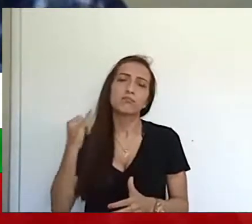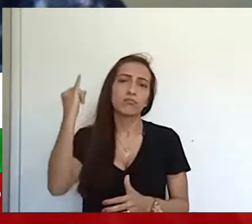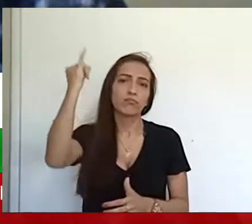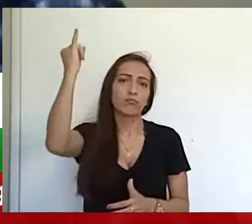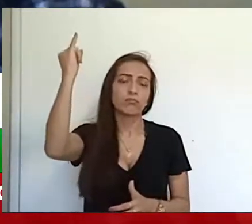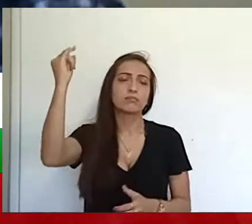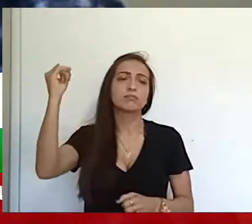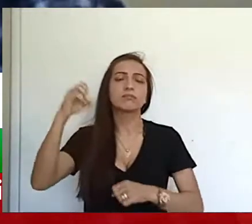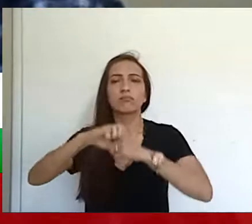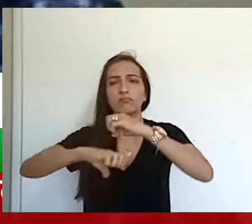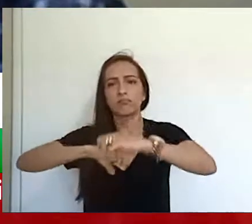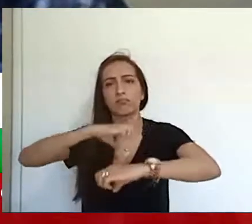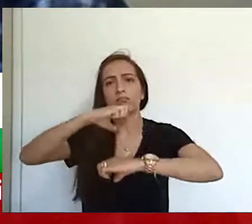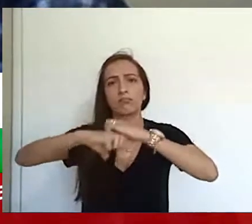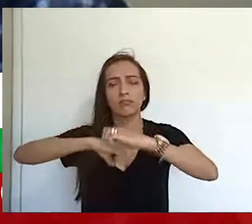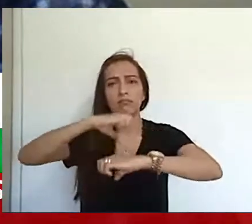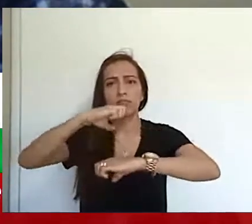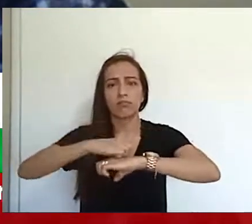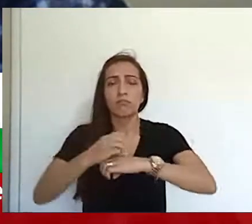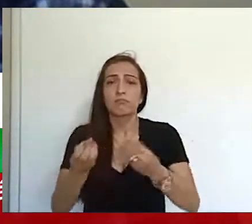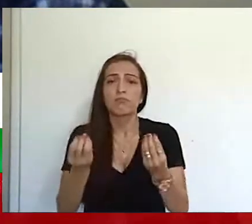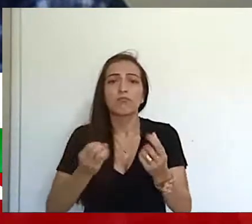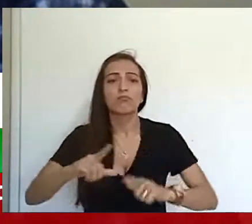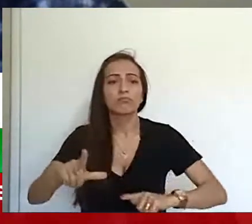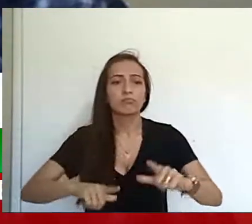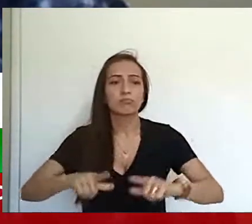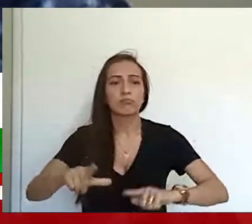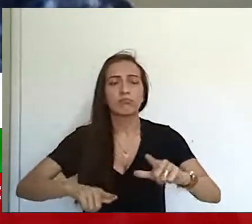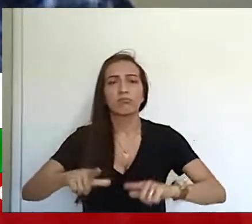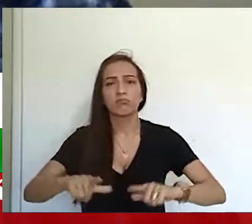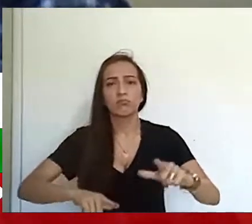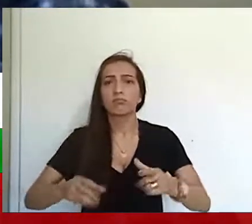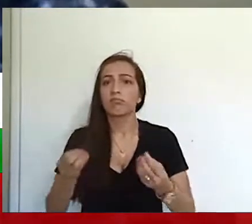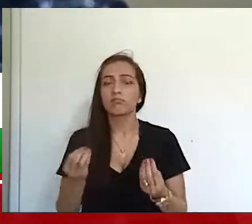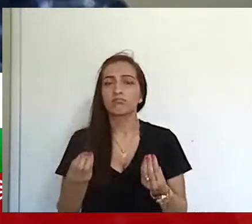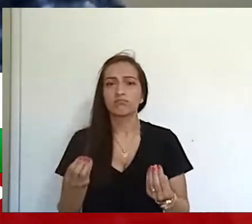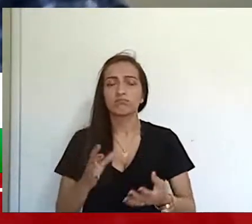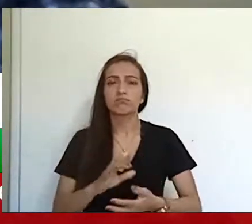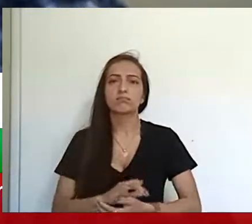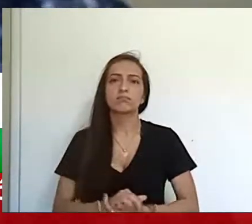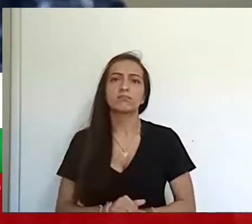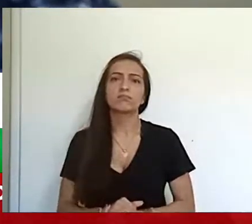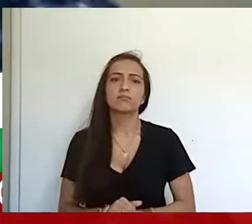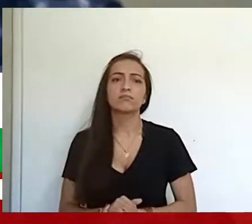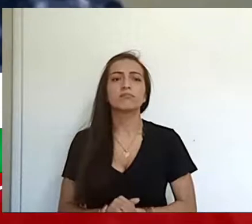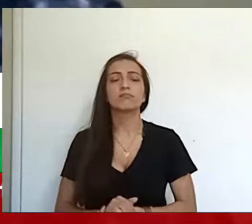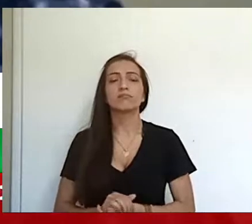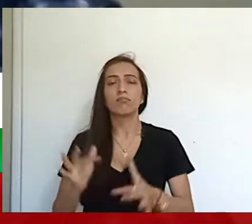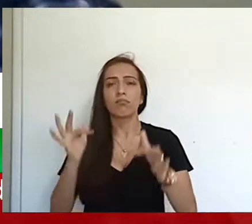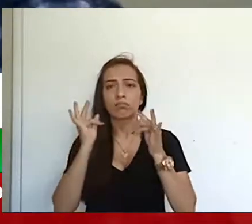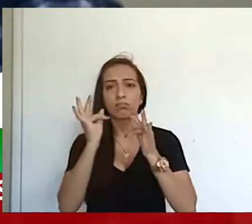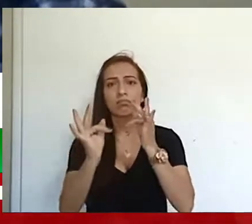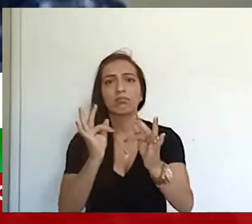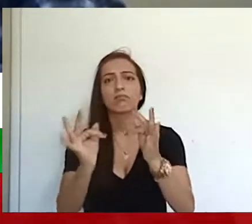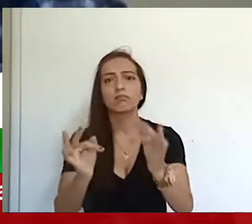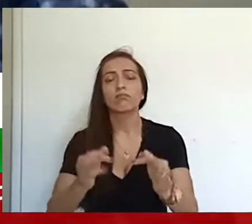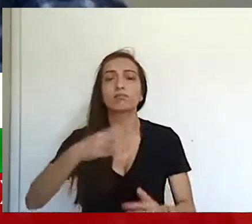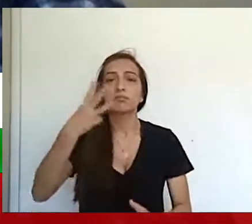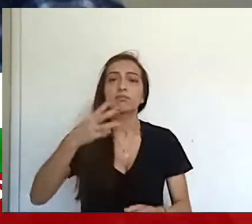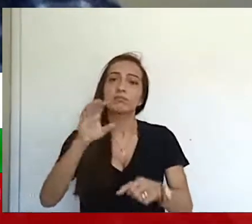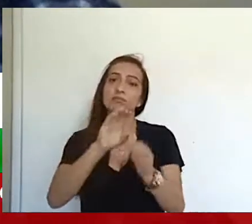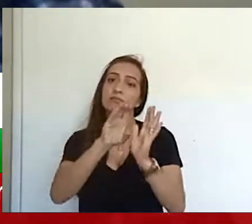como trabalhar com as ferramentas tecnológicas, né, que foram 3 cursos para todos os professores da rede,